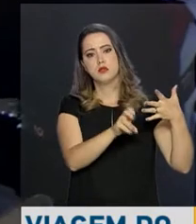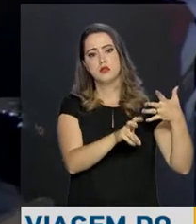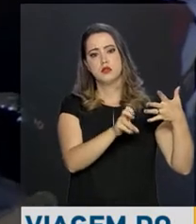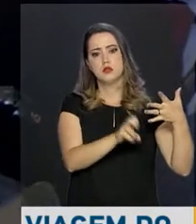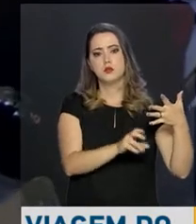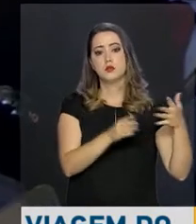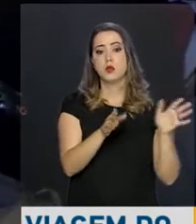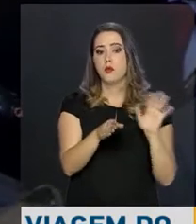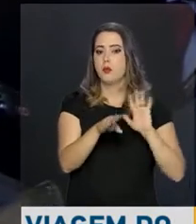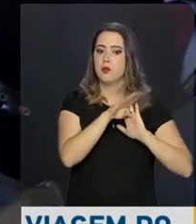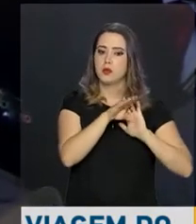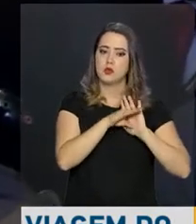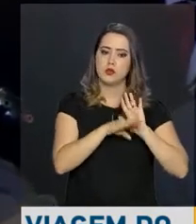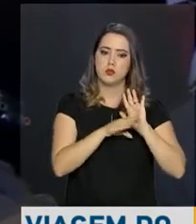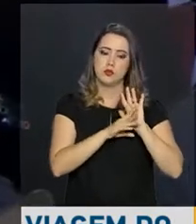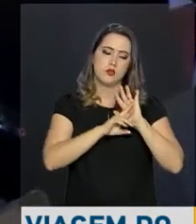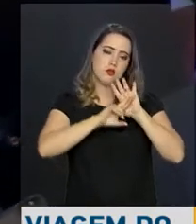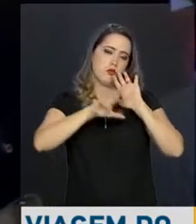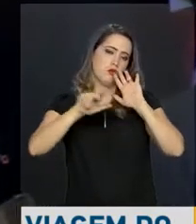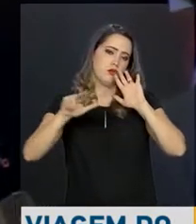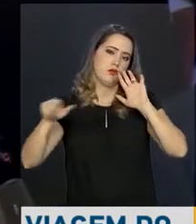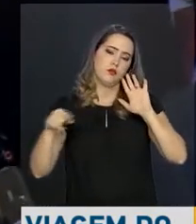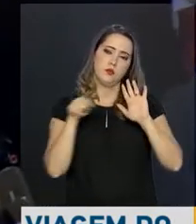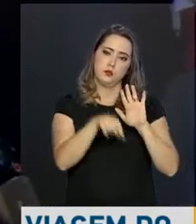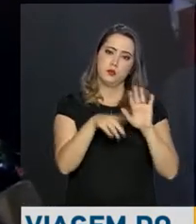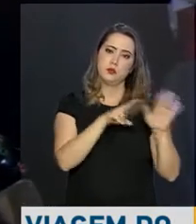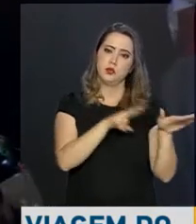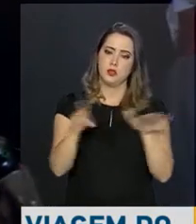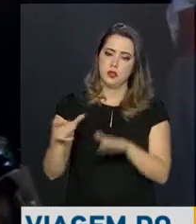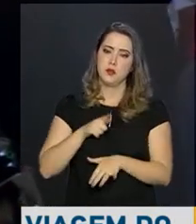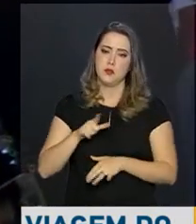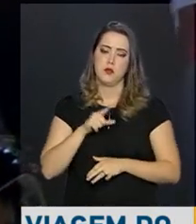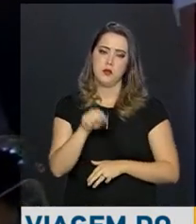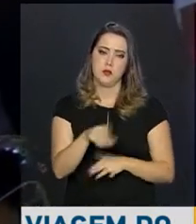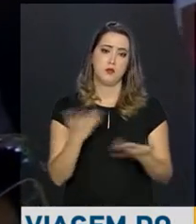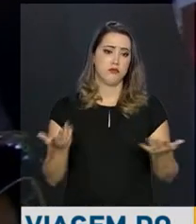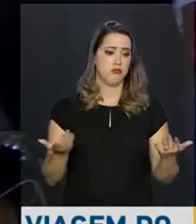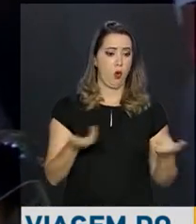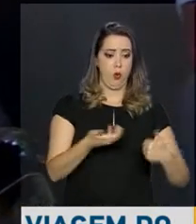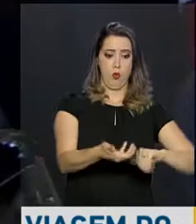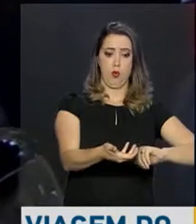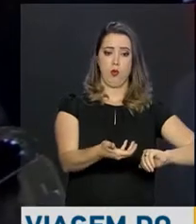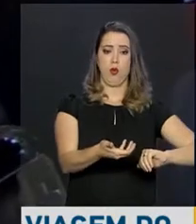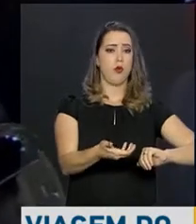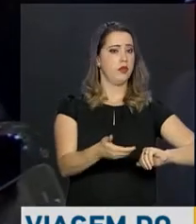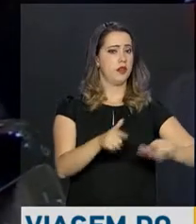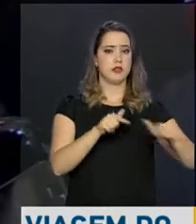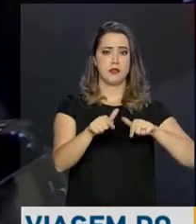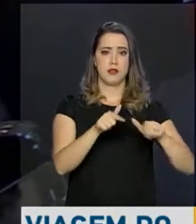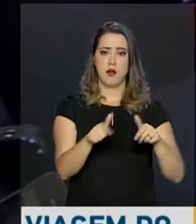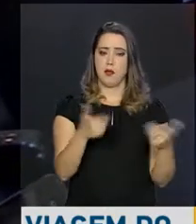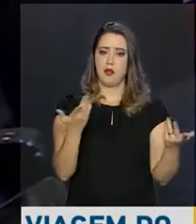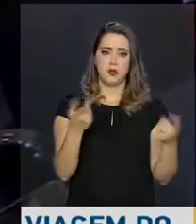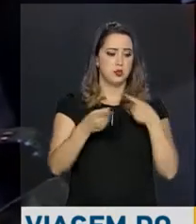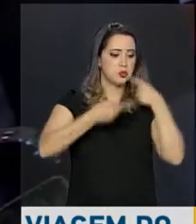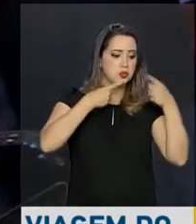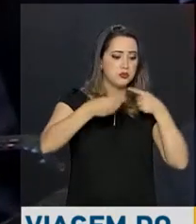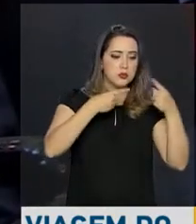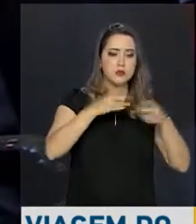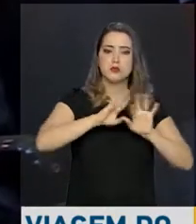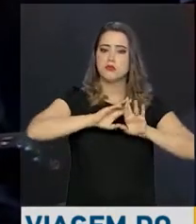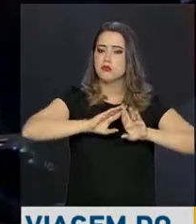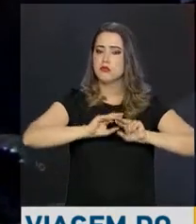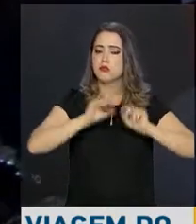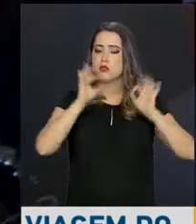mais um projeto que está na pauta desta semana. Então, o Congresso está trabalhando como antes, e em diálogo muito,